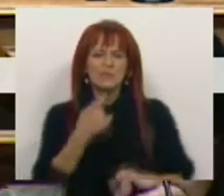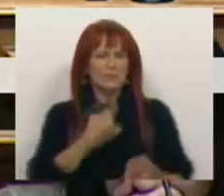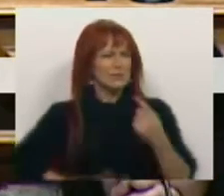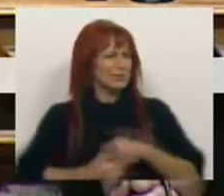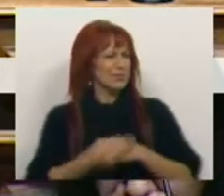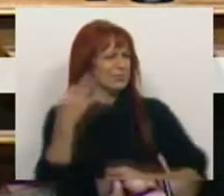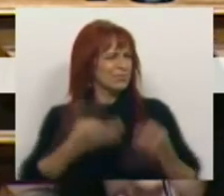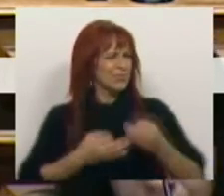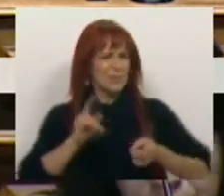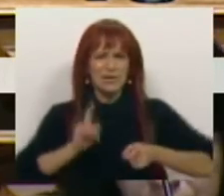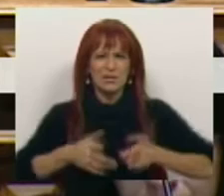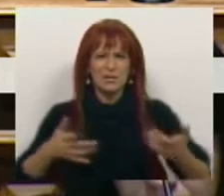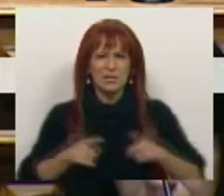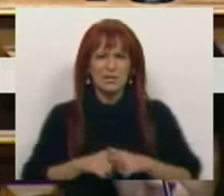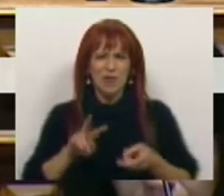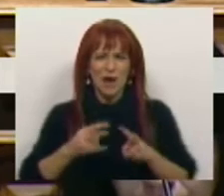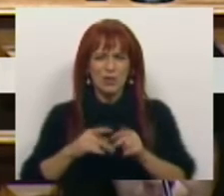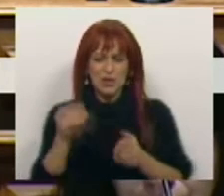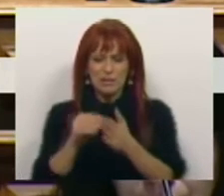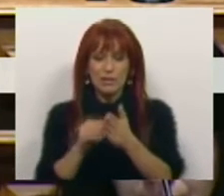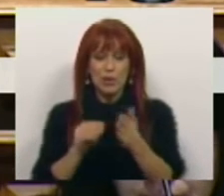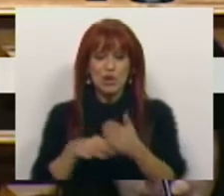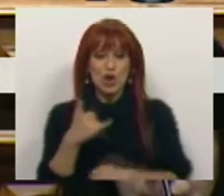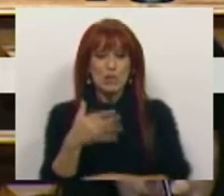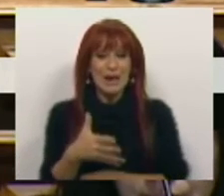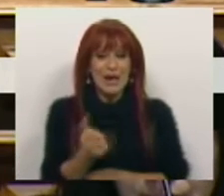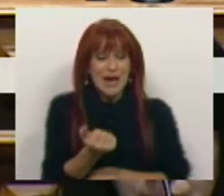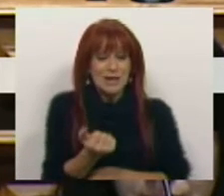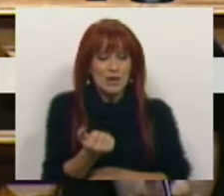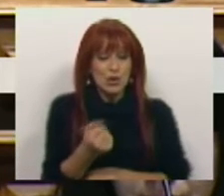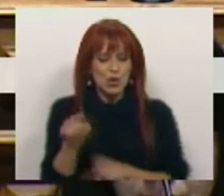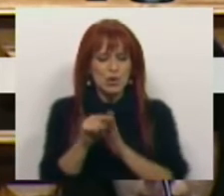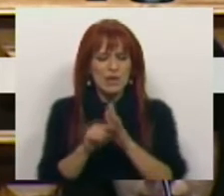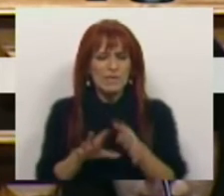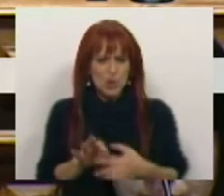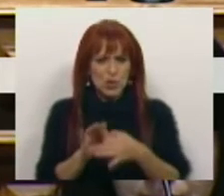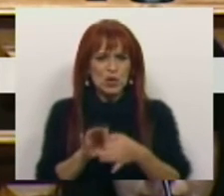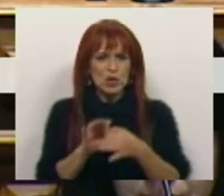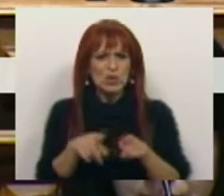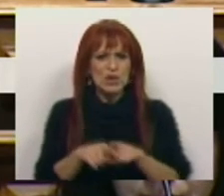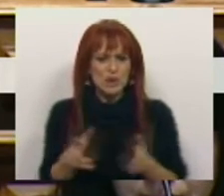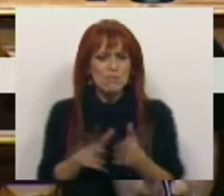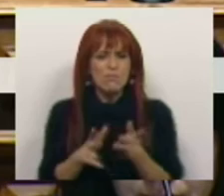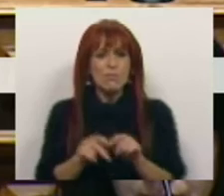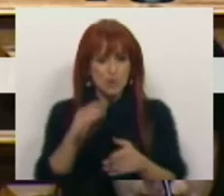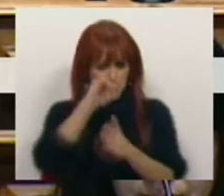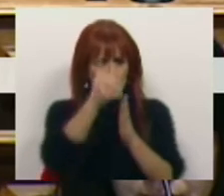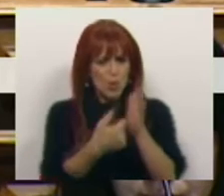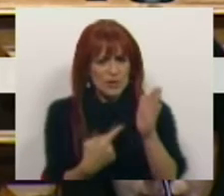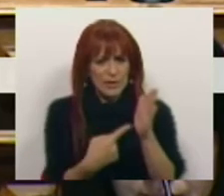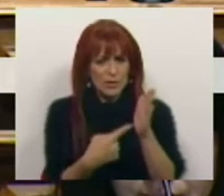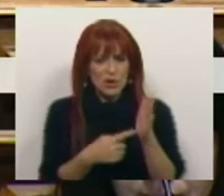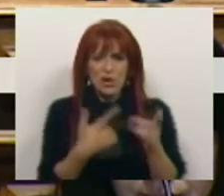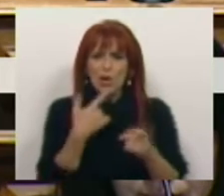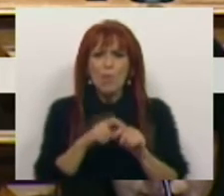aberração jurídica que foi as alterações introduzidas em 2015. Os princípios cooperativos estão reconhecidos na Constituição,